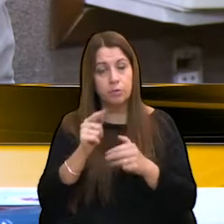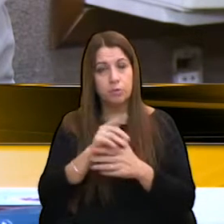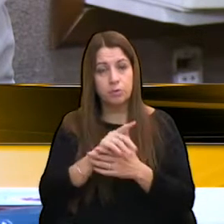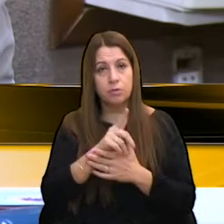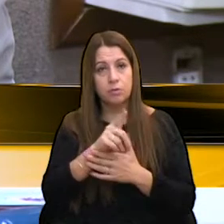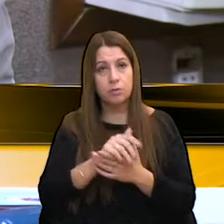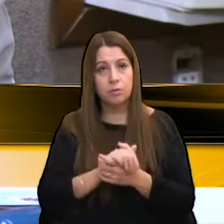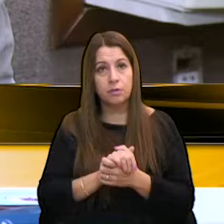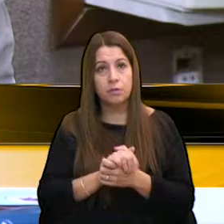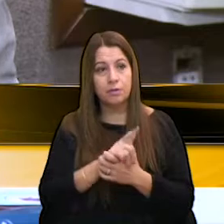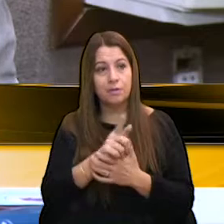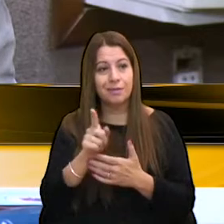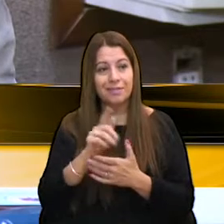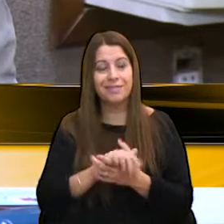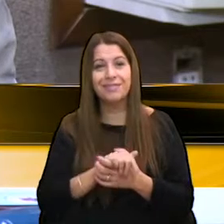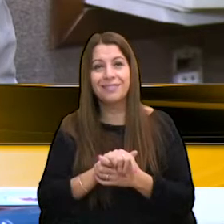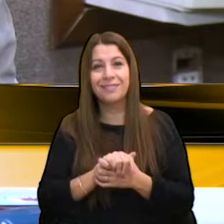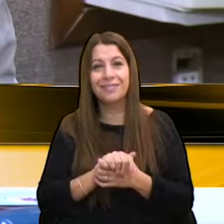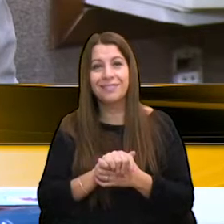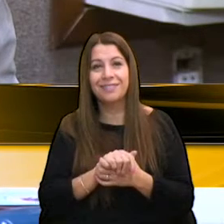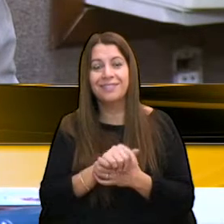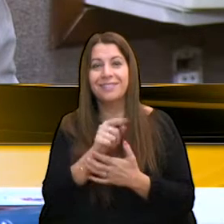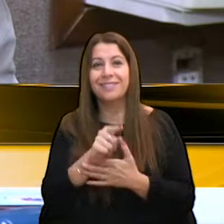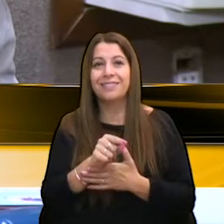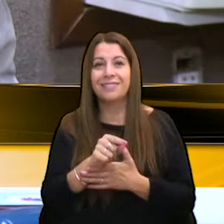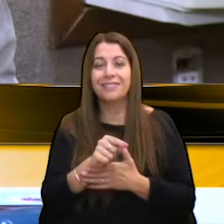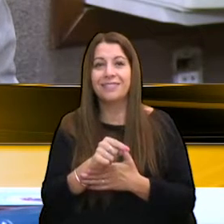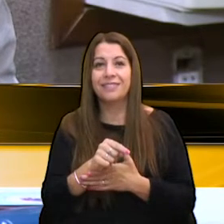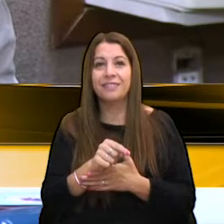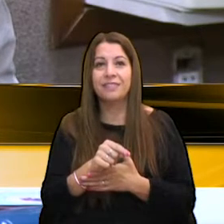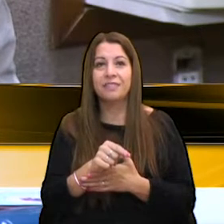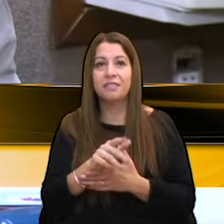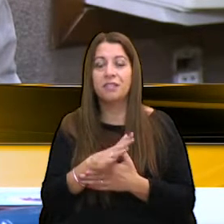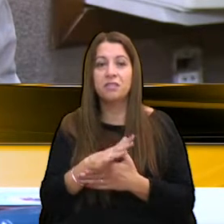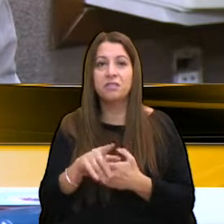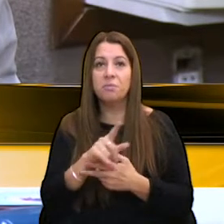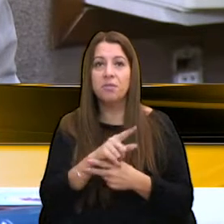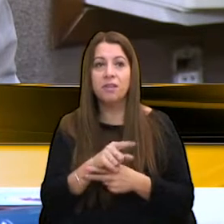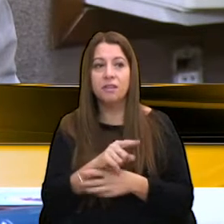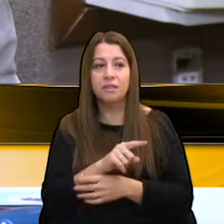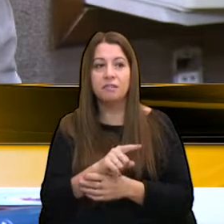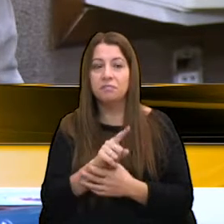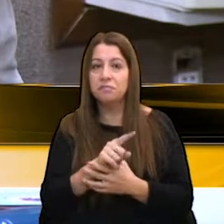uma reivindicação antiga, né? Agora, à tarde, geralmente, os caras vão lá